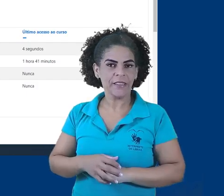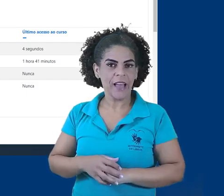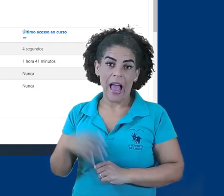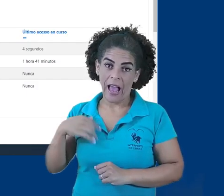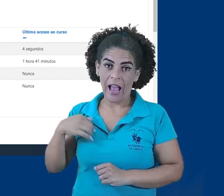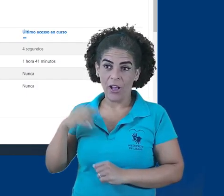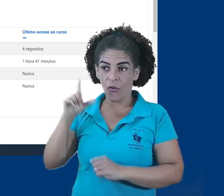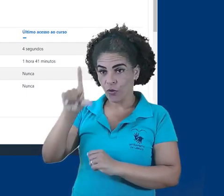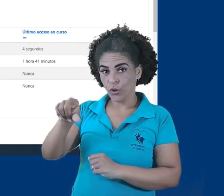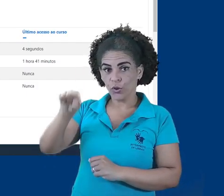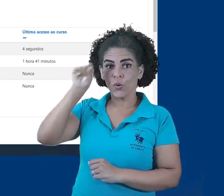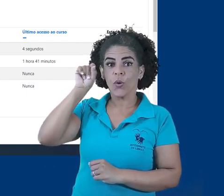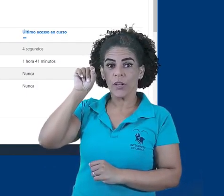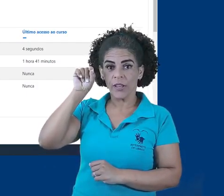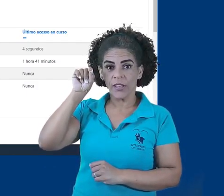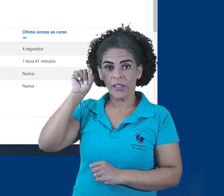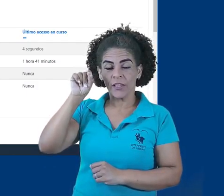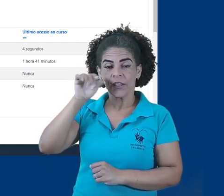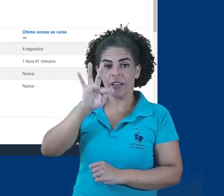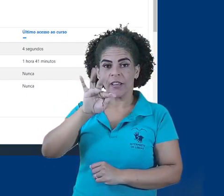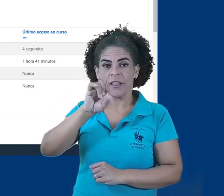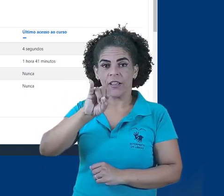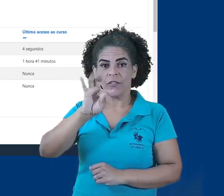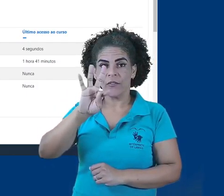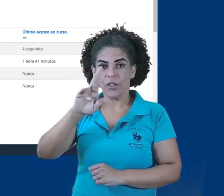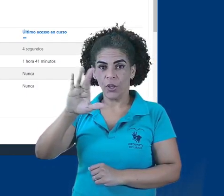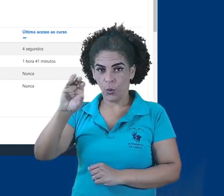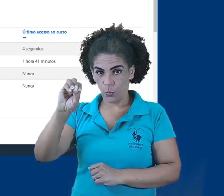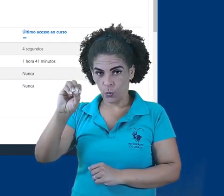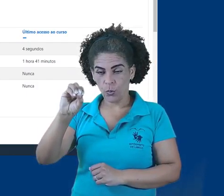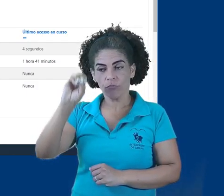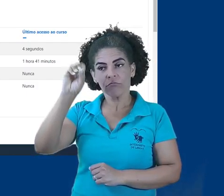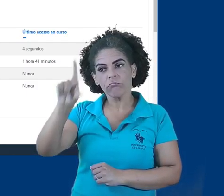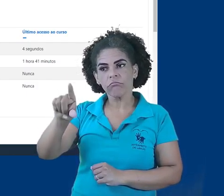Então, aplicarei um filtro de papel